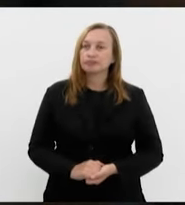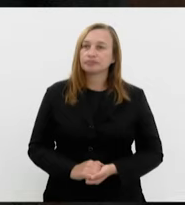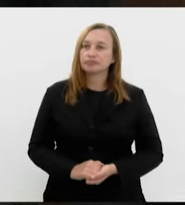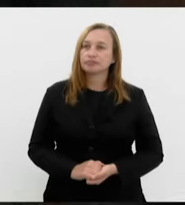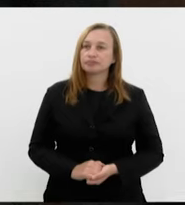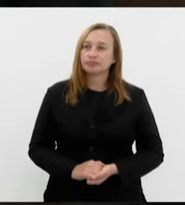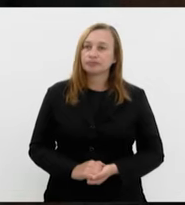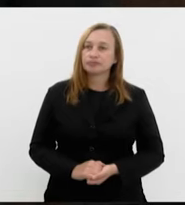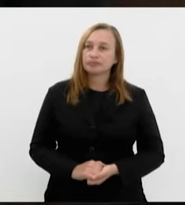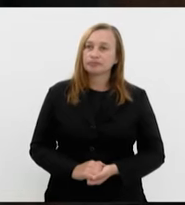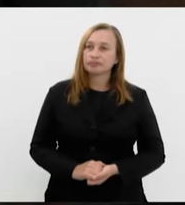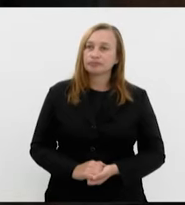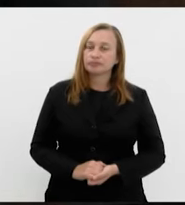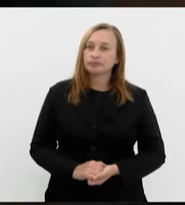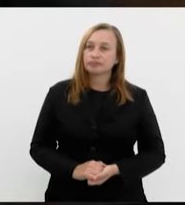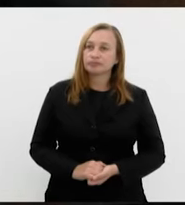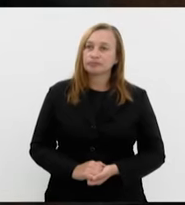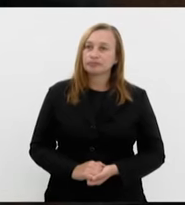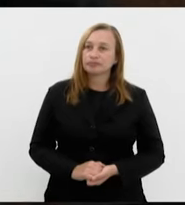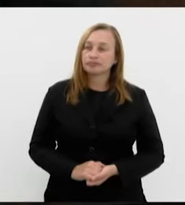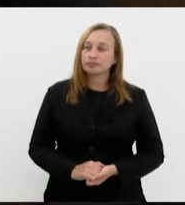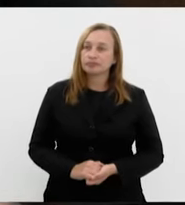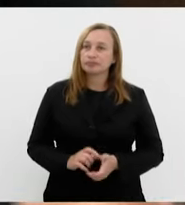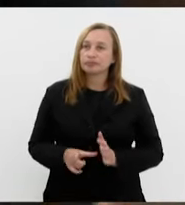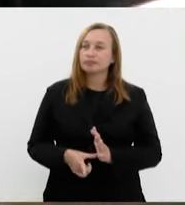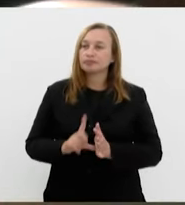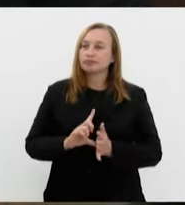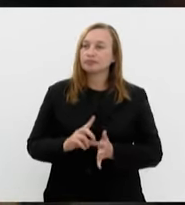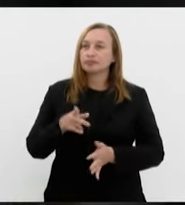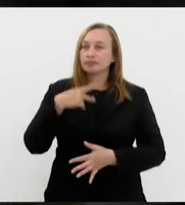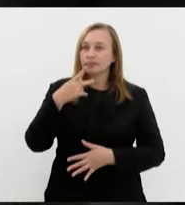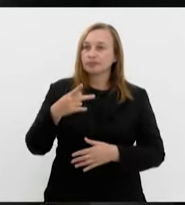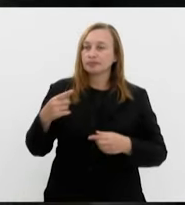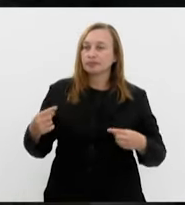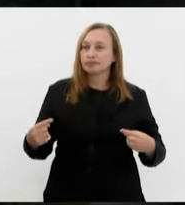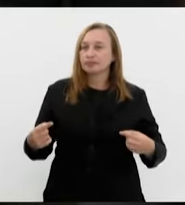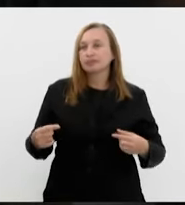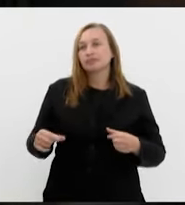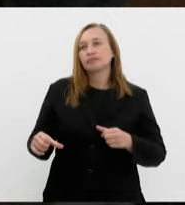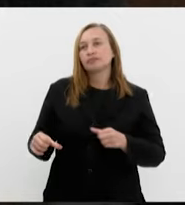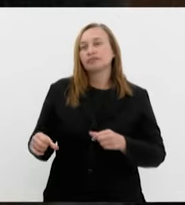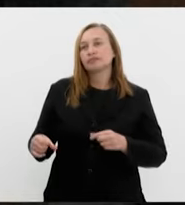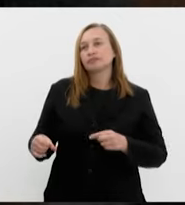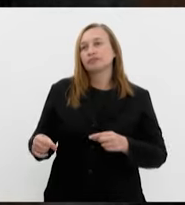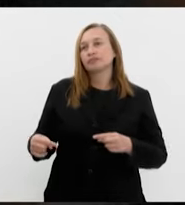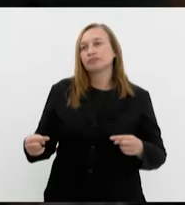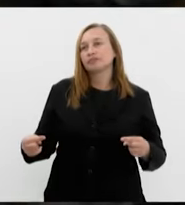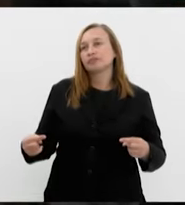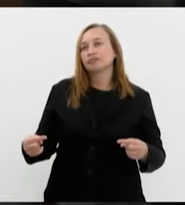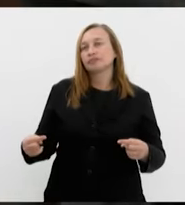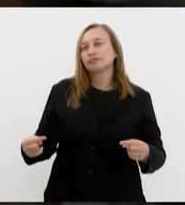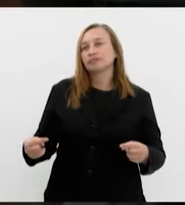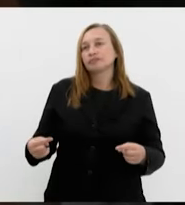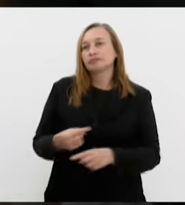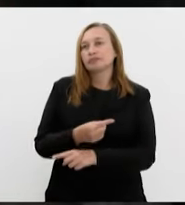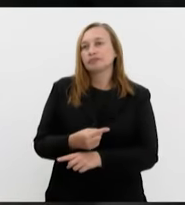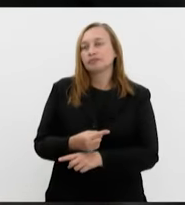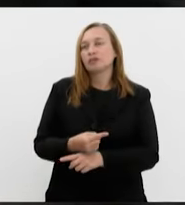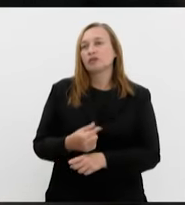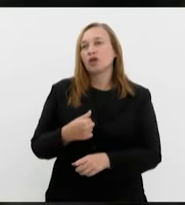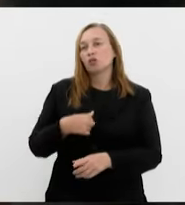antes que suscitem algo contrário, eu sou um soldado